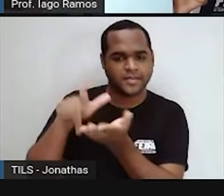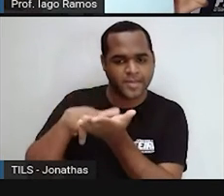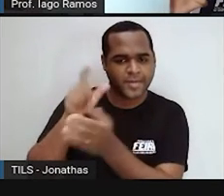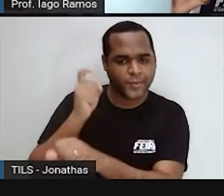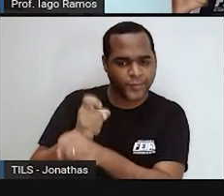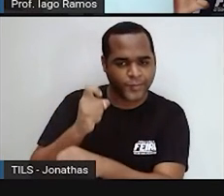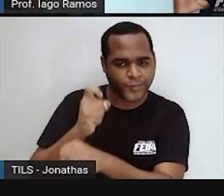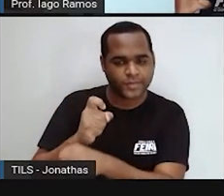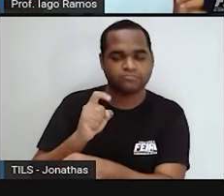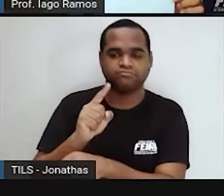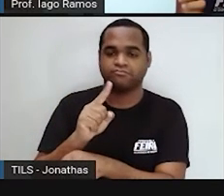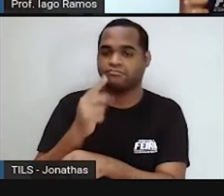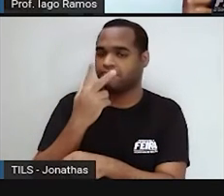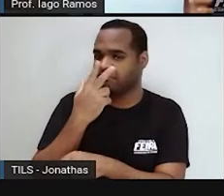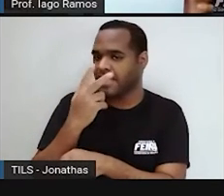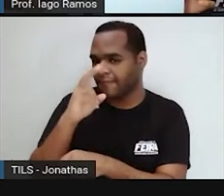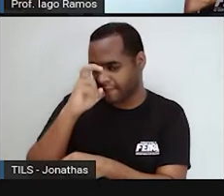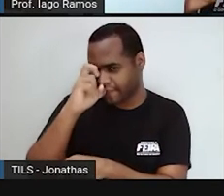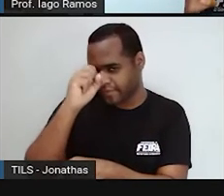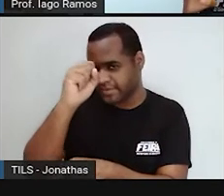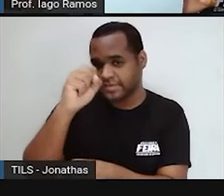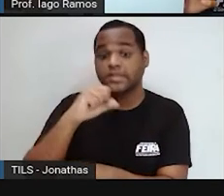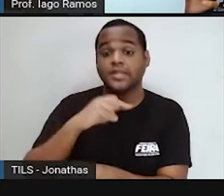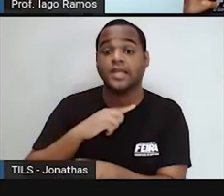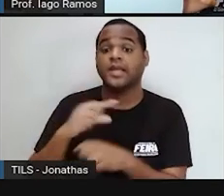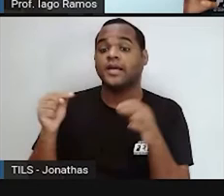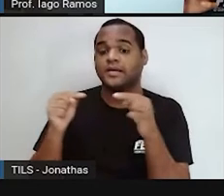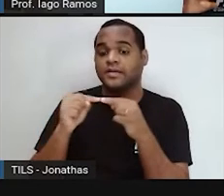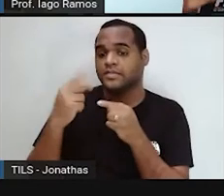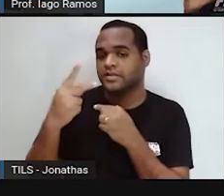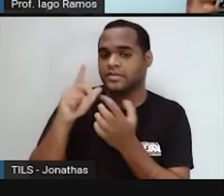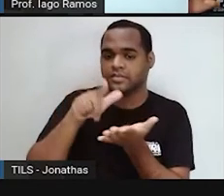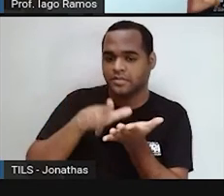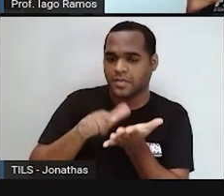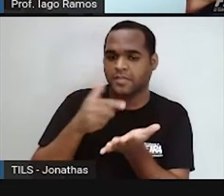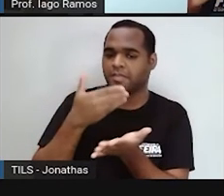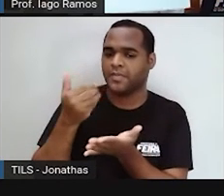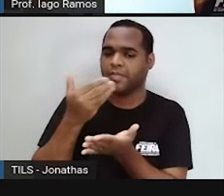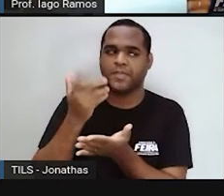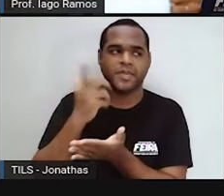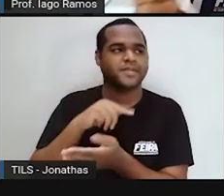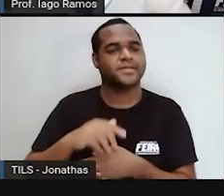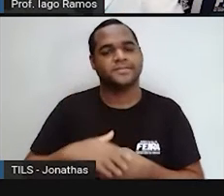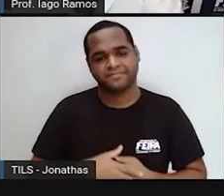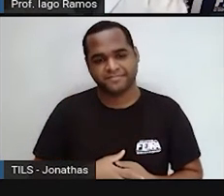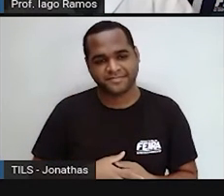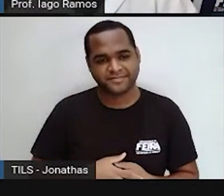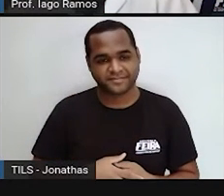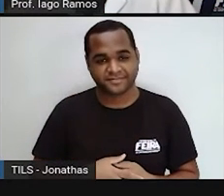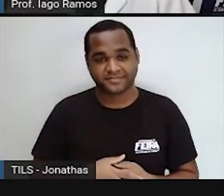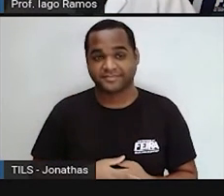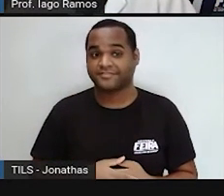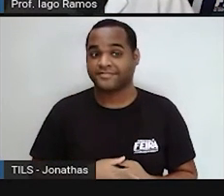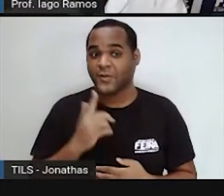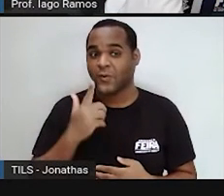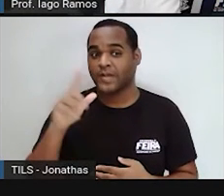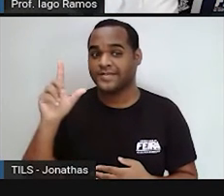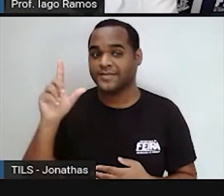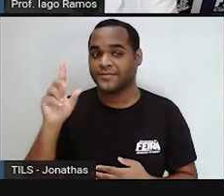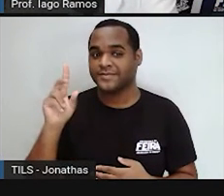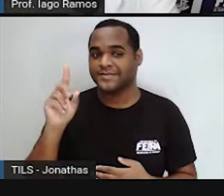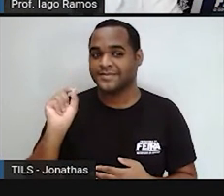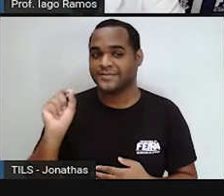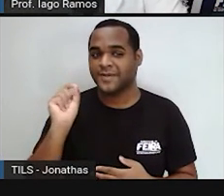né de uma uma resistência maior vai ser melhor ainda tá bom bom além